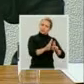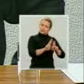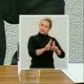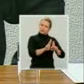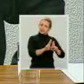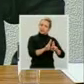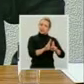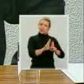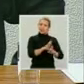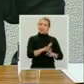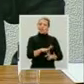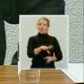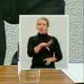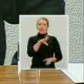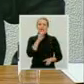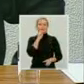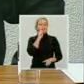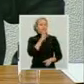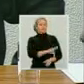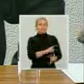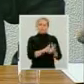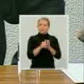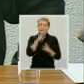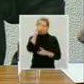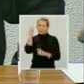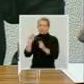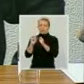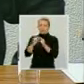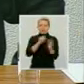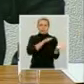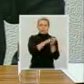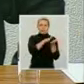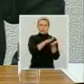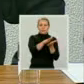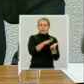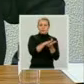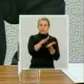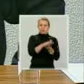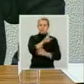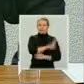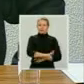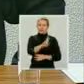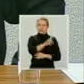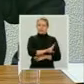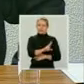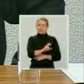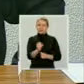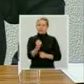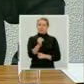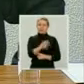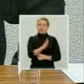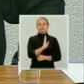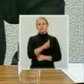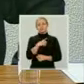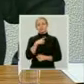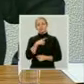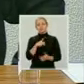de todos os agentes e produzir, utilizar a capacidade existente